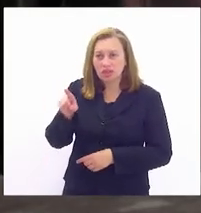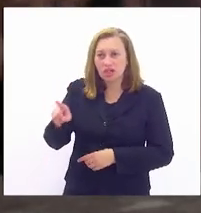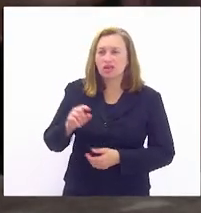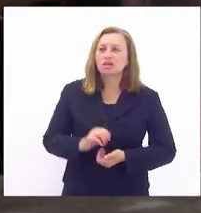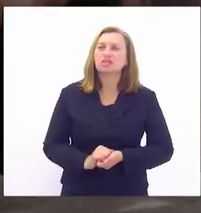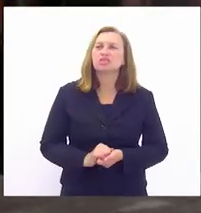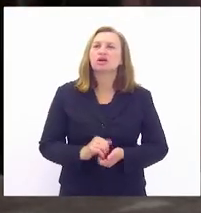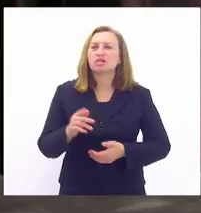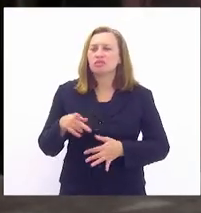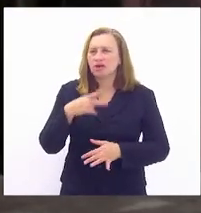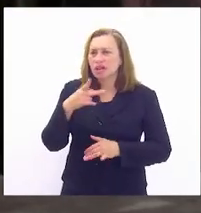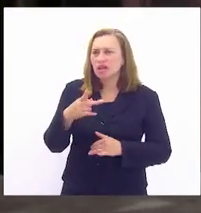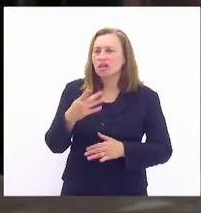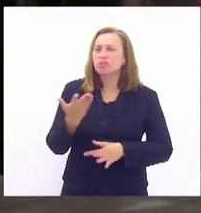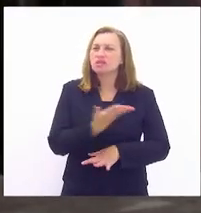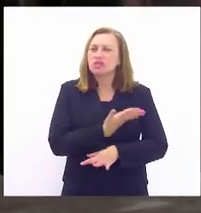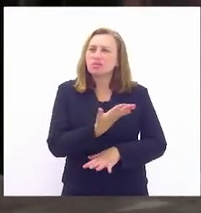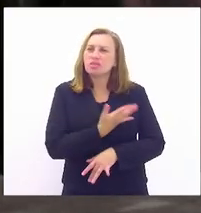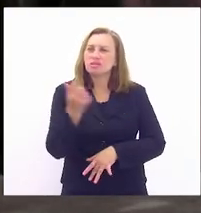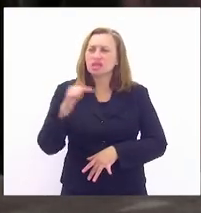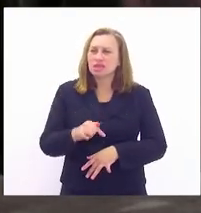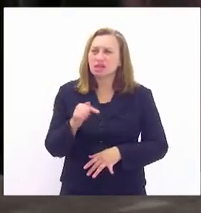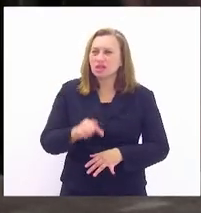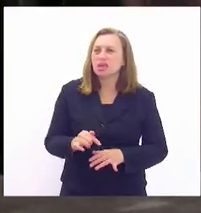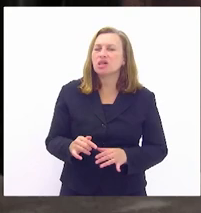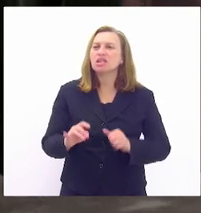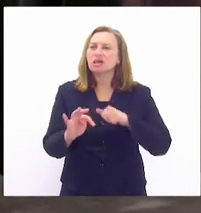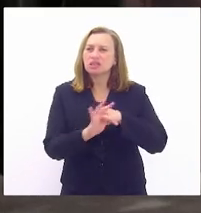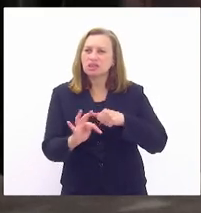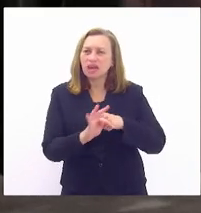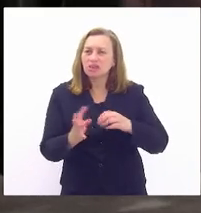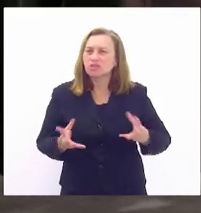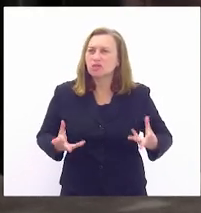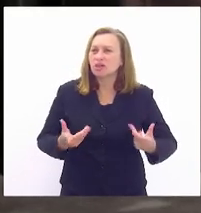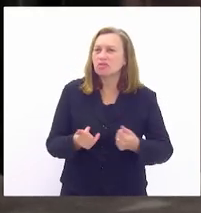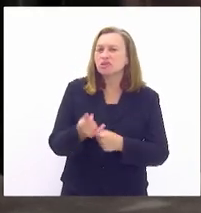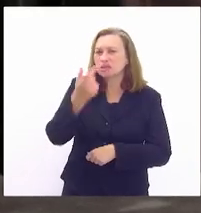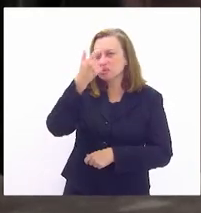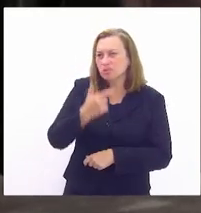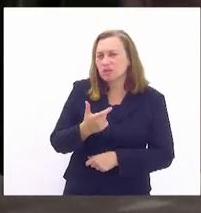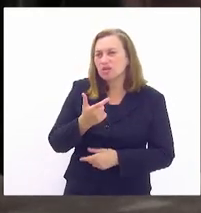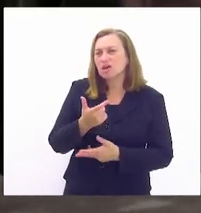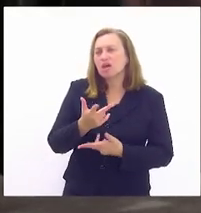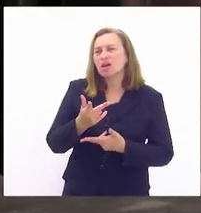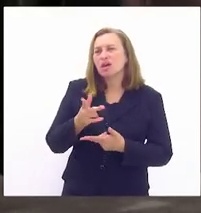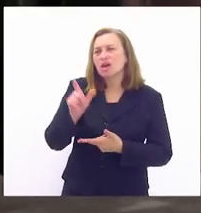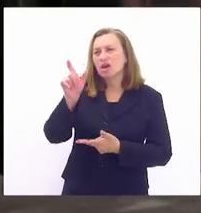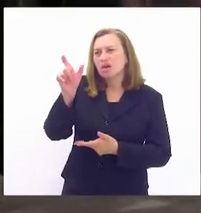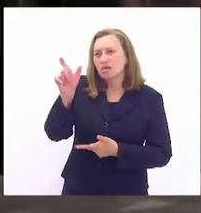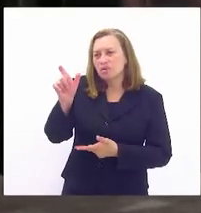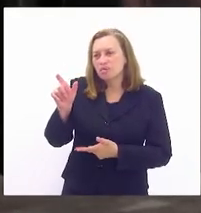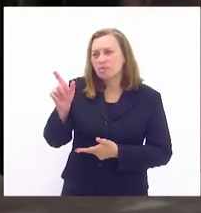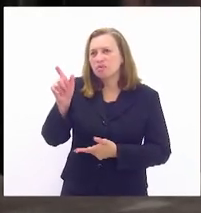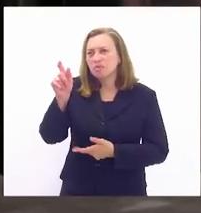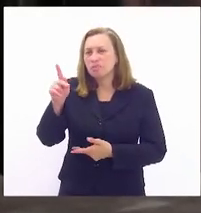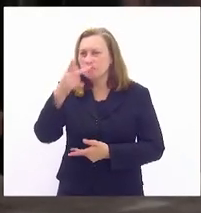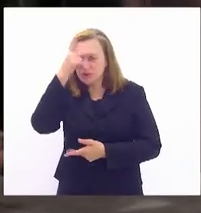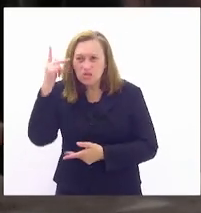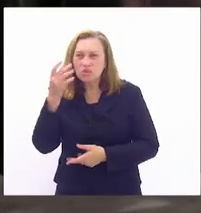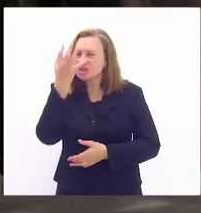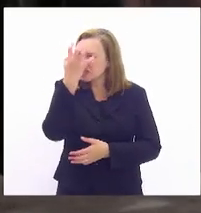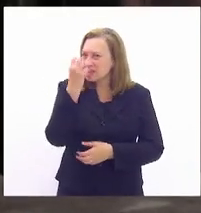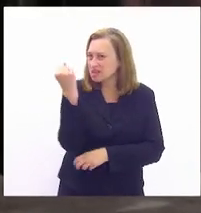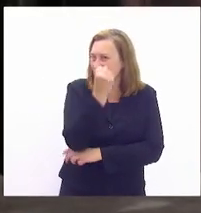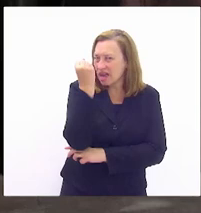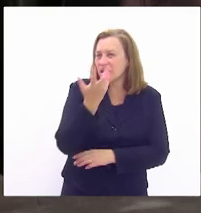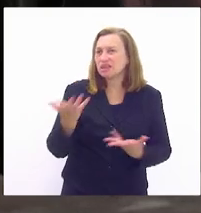lado dos colegas que estão aqui, excelentes técnicos, né? Pessoas sérias, pessoas que se dedicam ao que fazem. A CSN tem um